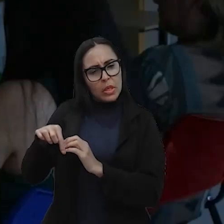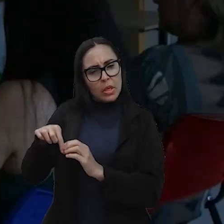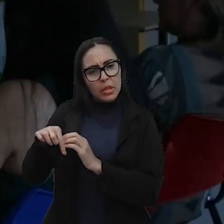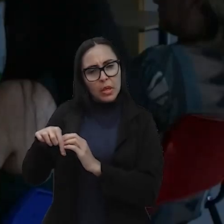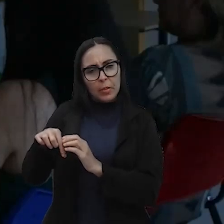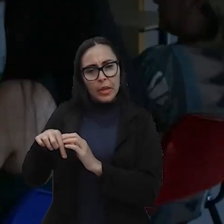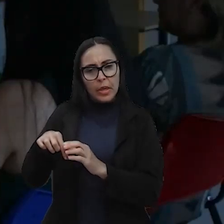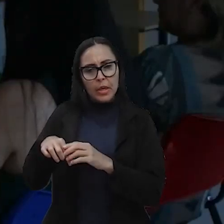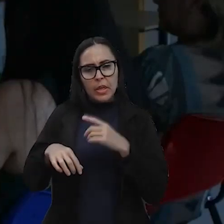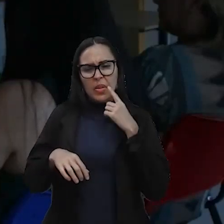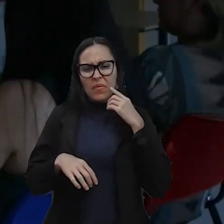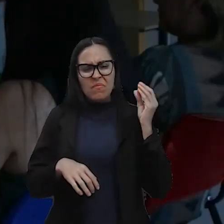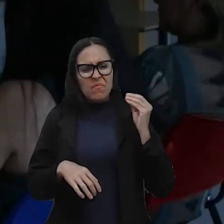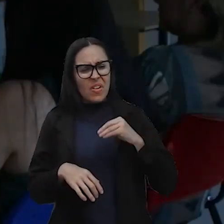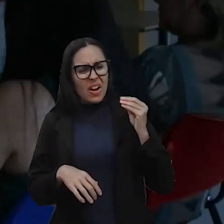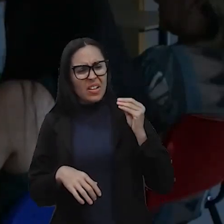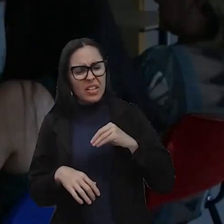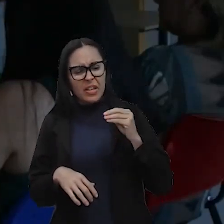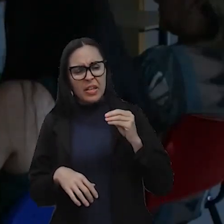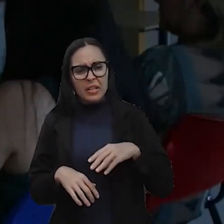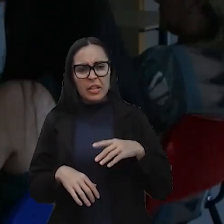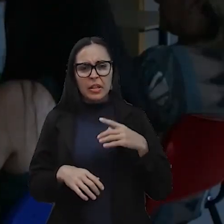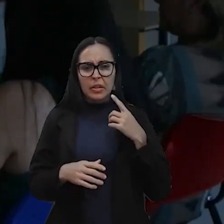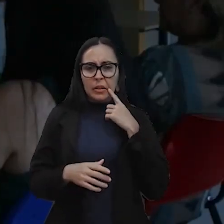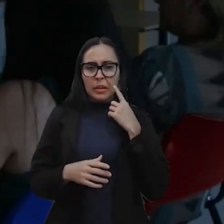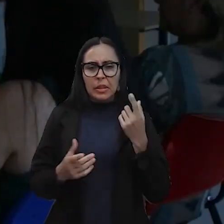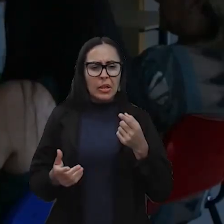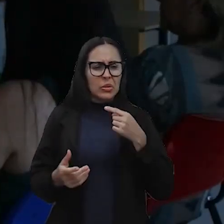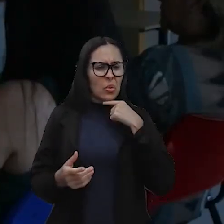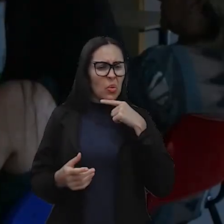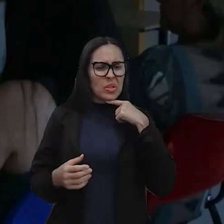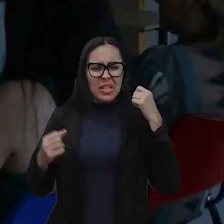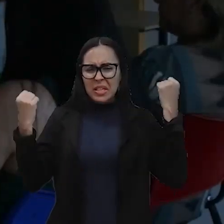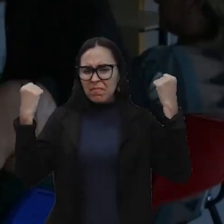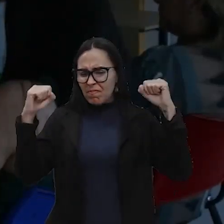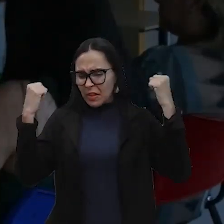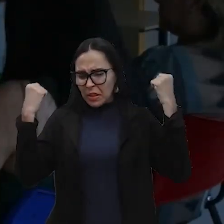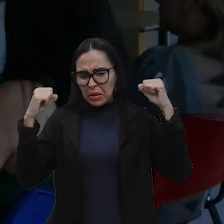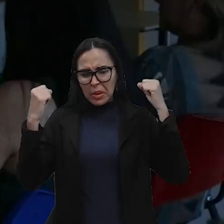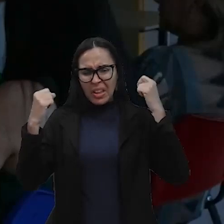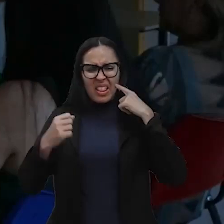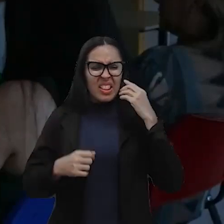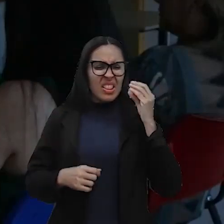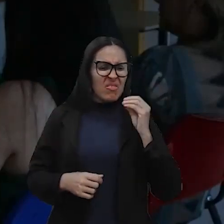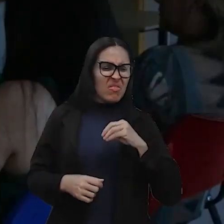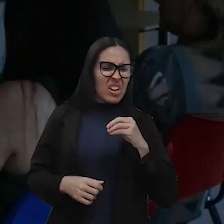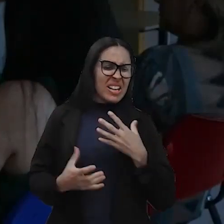chama de astenia. Não consegue fazer uma atividade física que já sente uma fraqueza, não consegue fazer